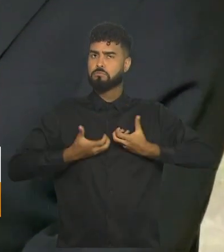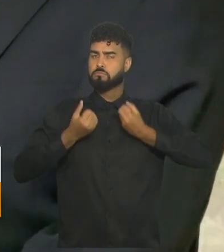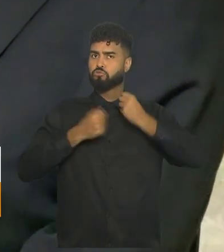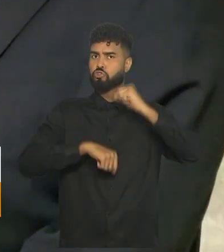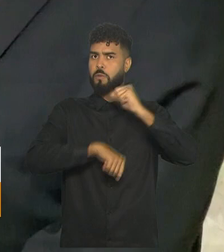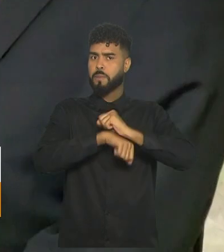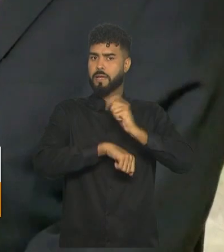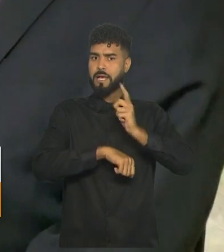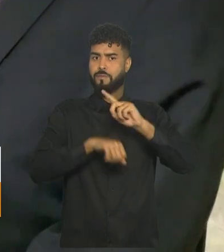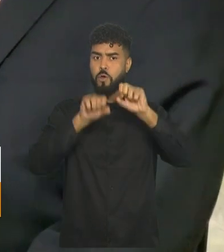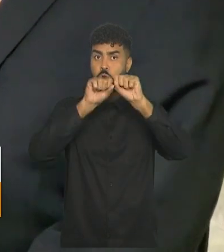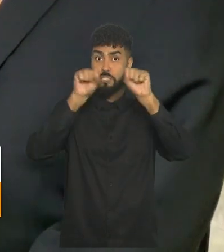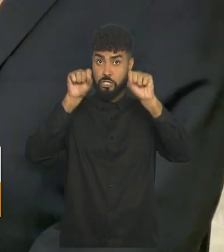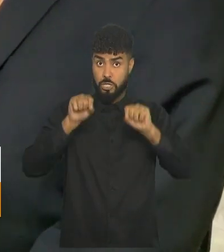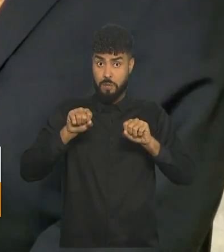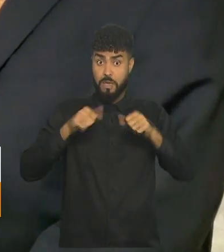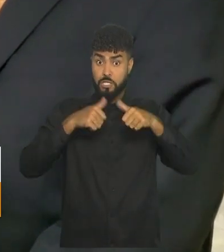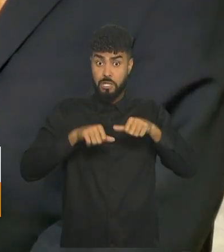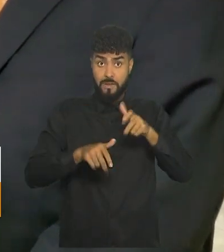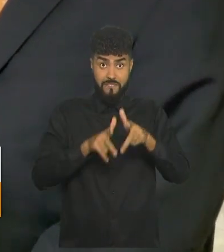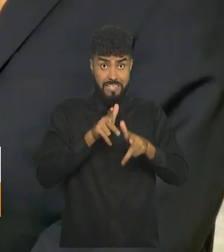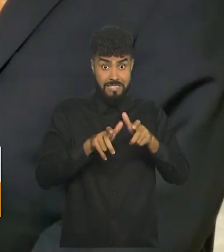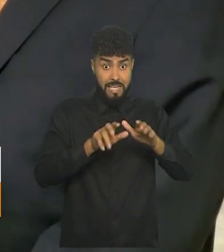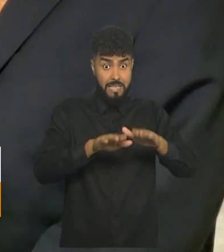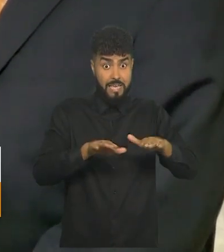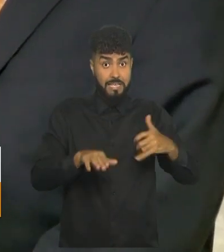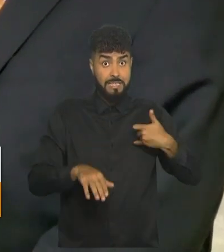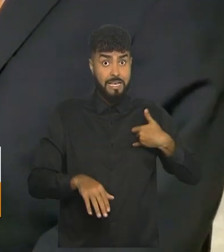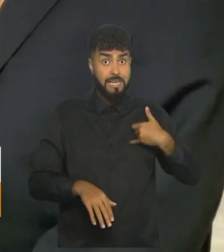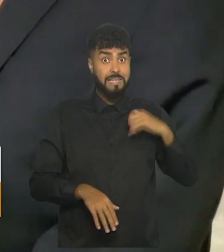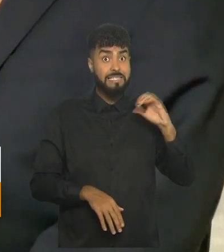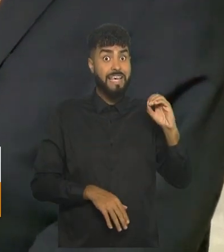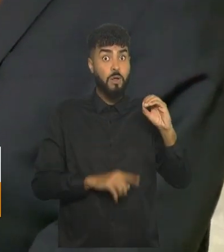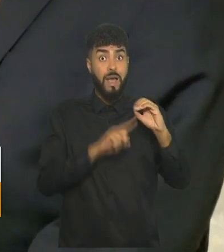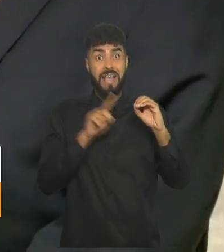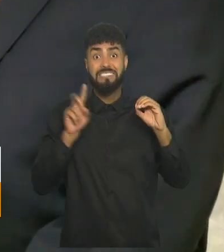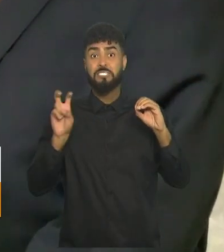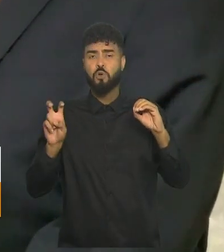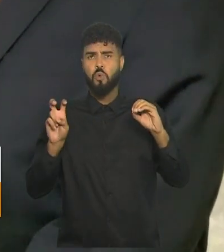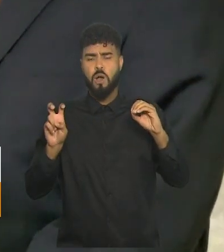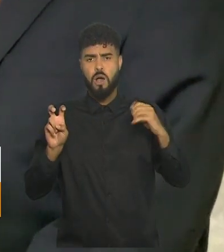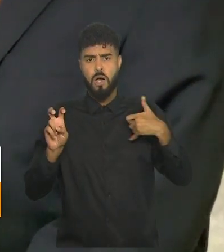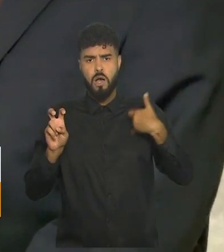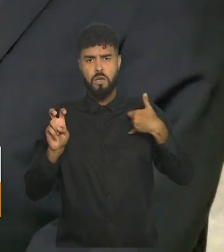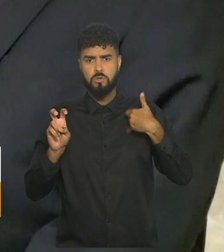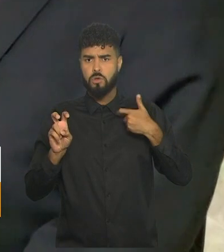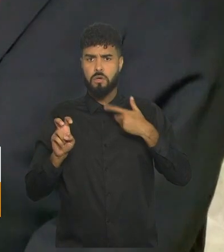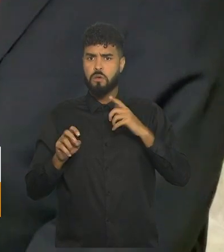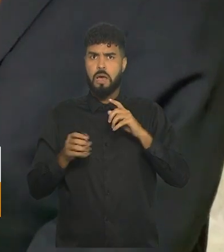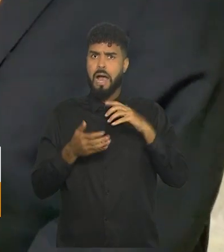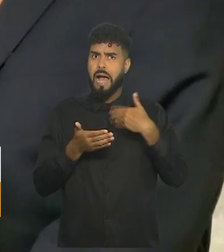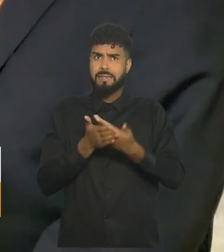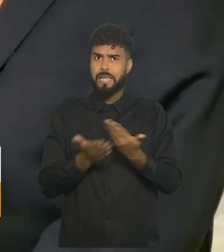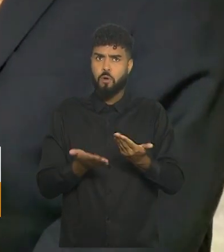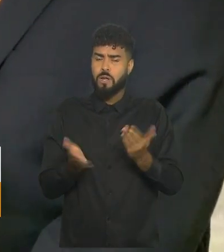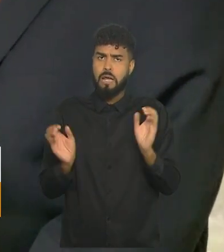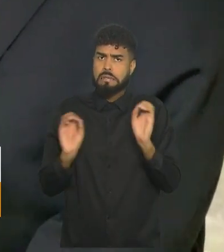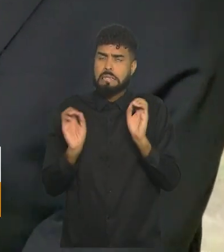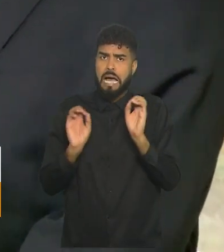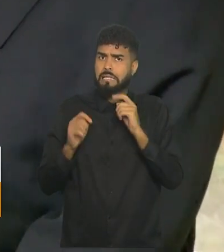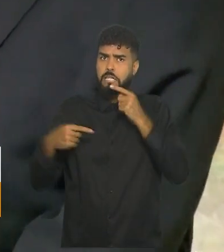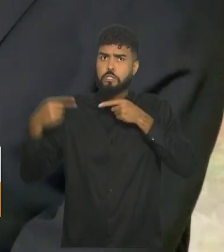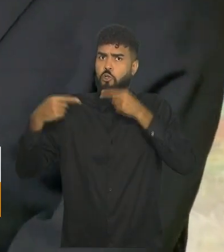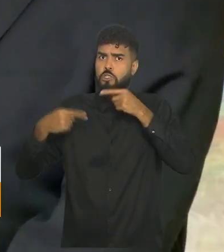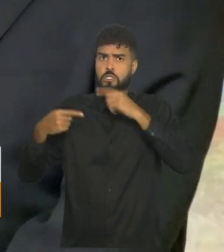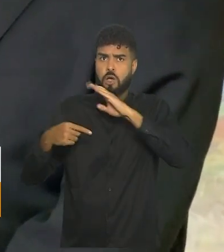sistemas, muitas vacinas aplicadas em crianças de 0 a 5 anos, que isso absolutamente sequer foi discutido, né, ministro Queiroga? Então, a aplicação de